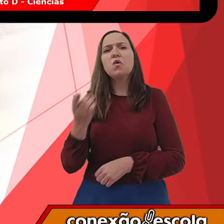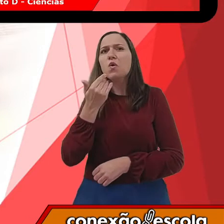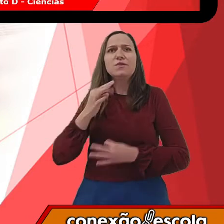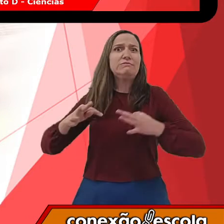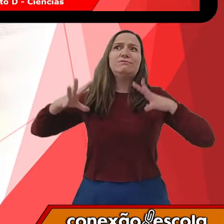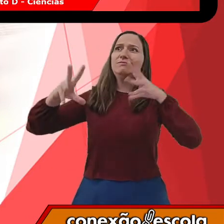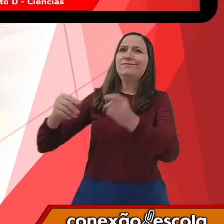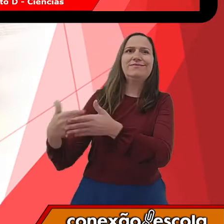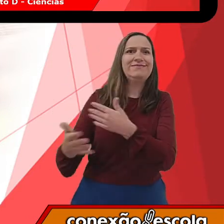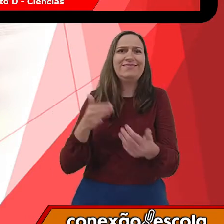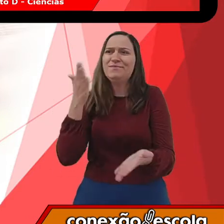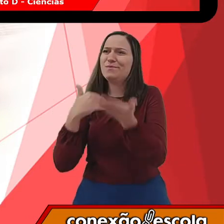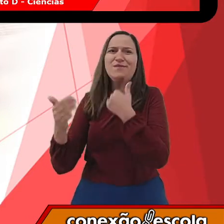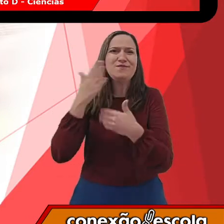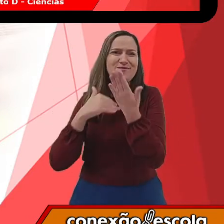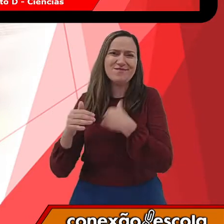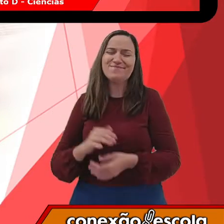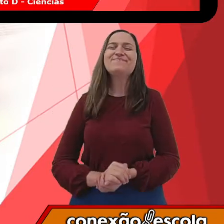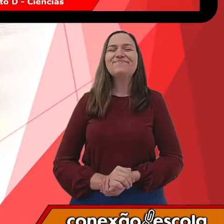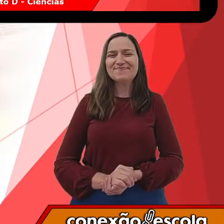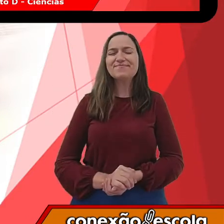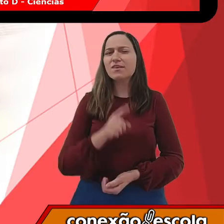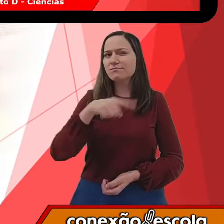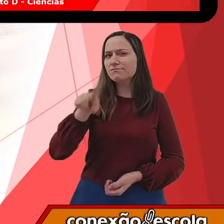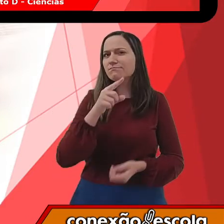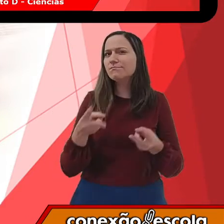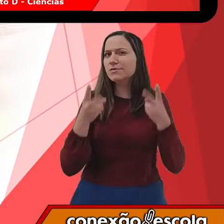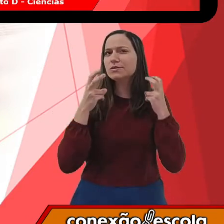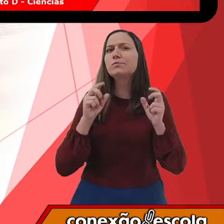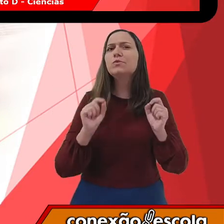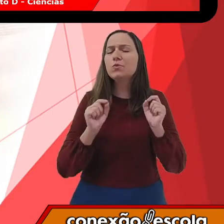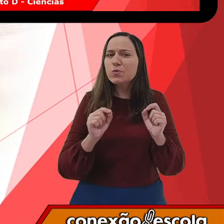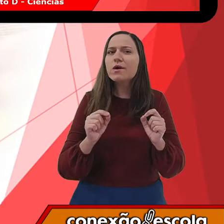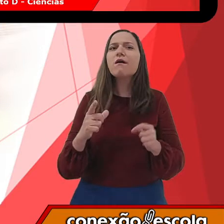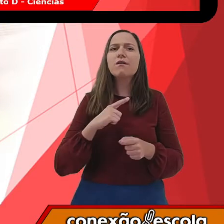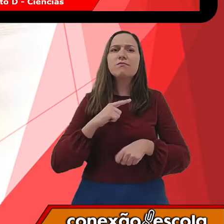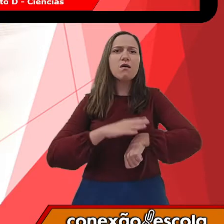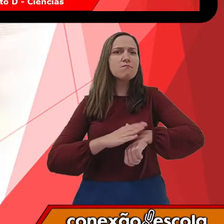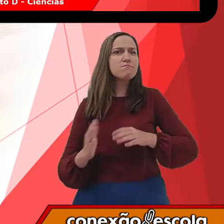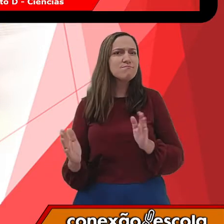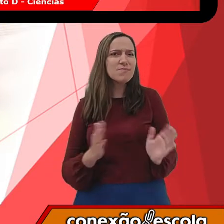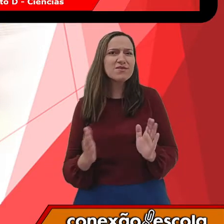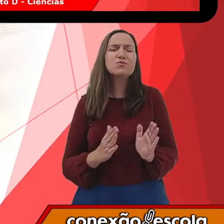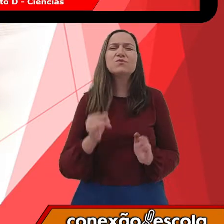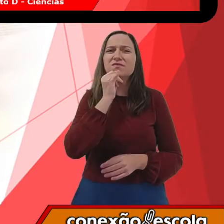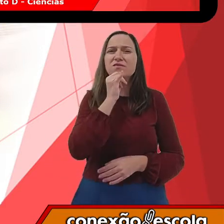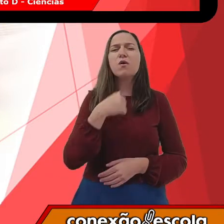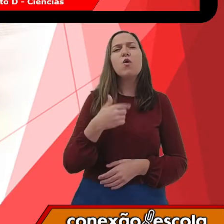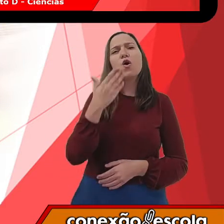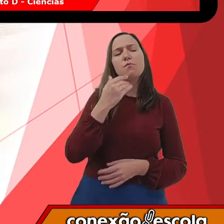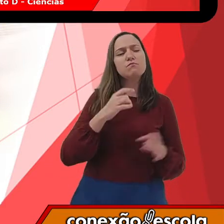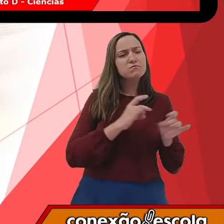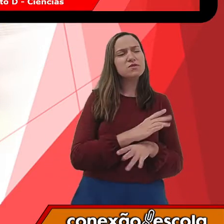que encontrarem pela frente. Você já deve ter percebido que após um período assim muito longo sem comida,